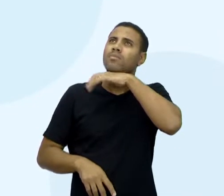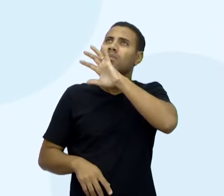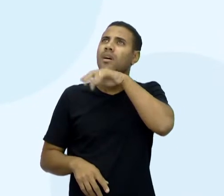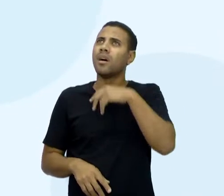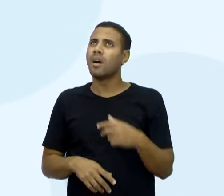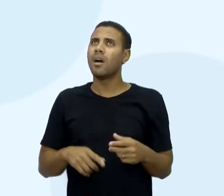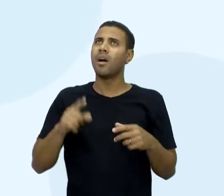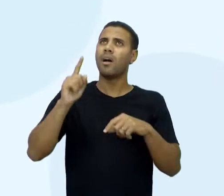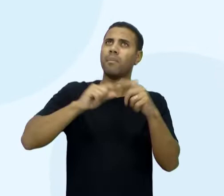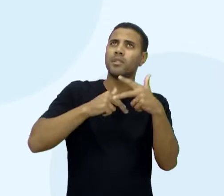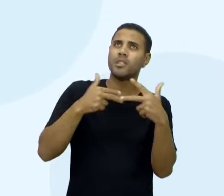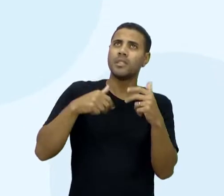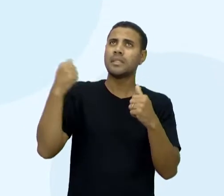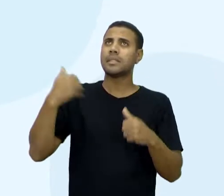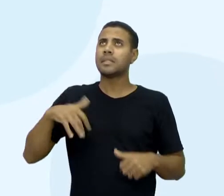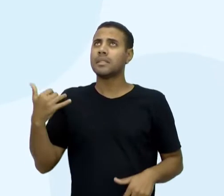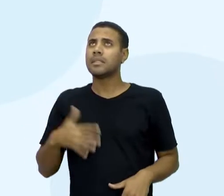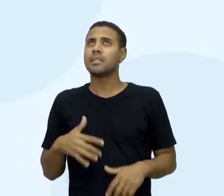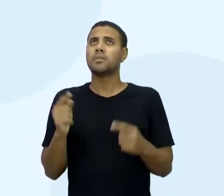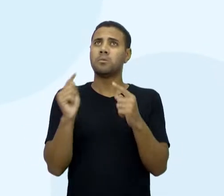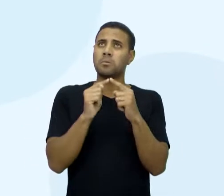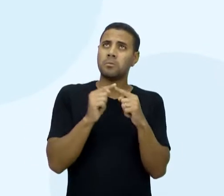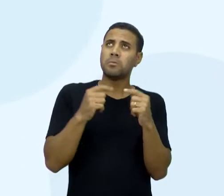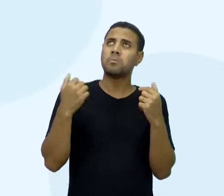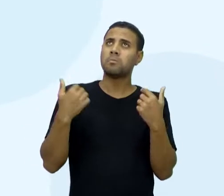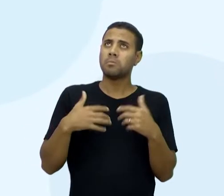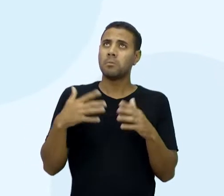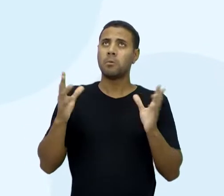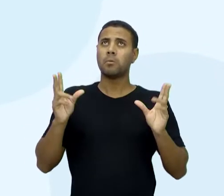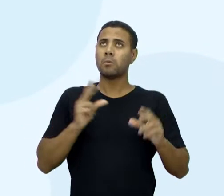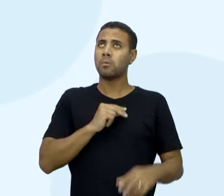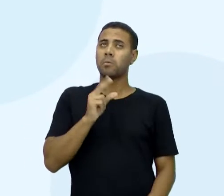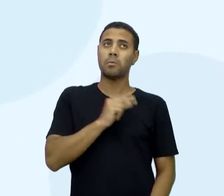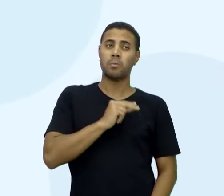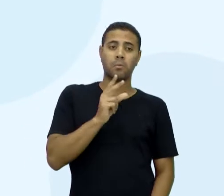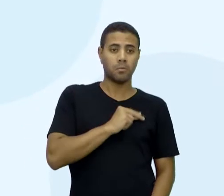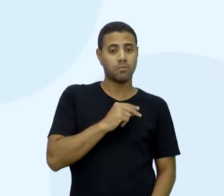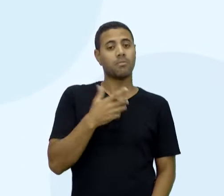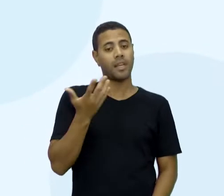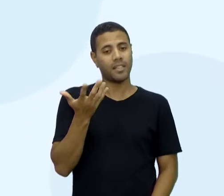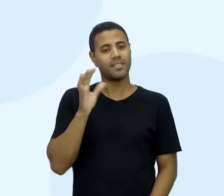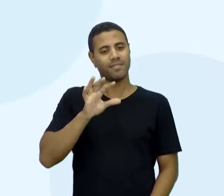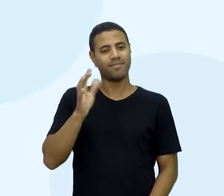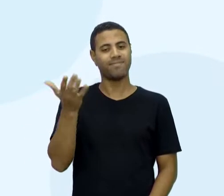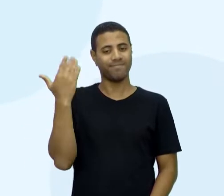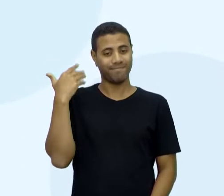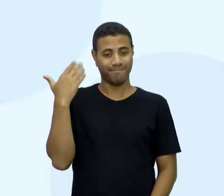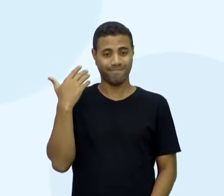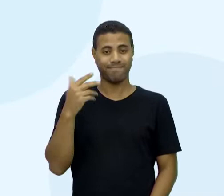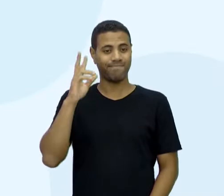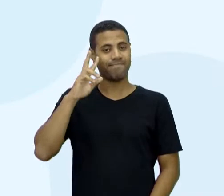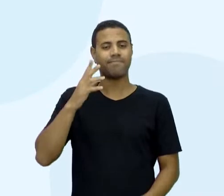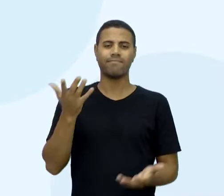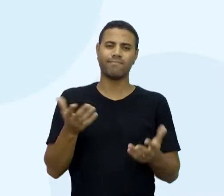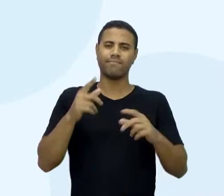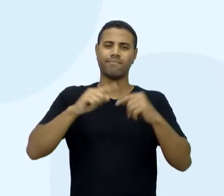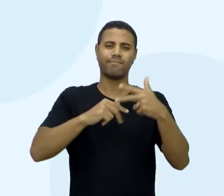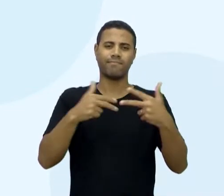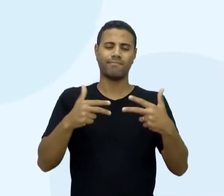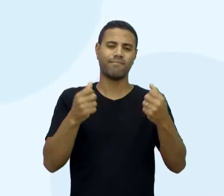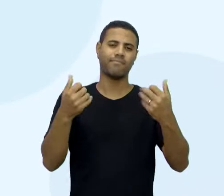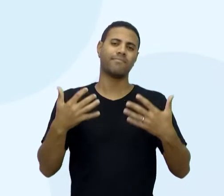materiais caros, de valor histórico inestimável, enfim. Só que esses objetos, eles